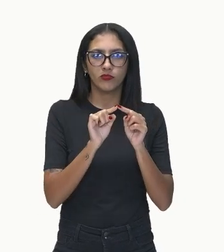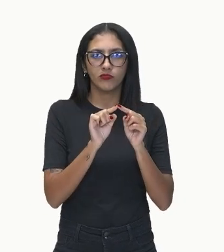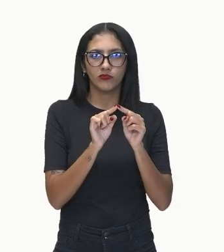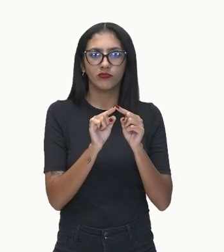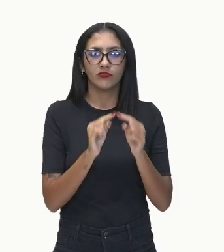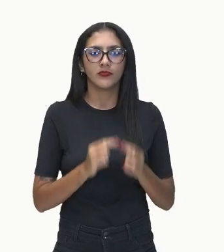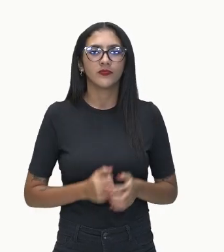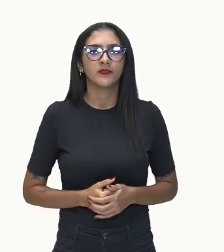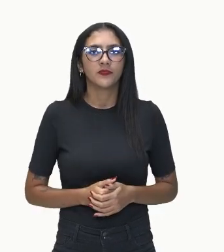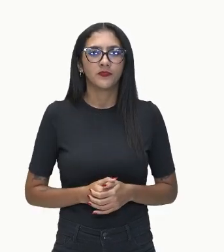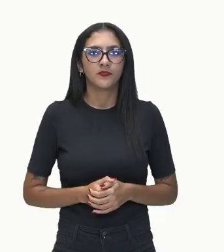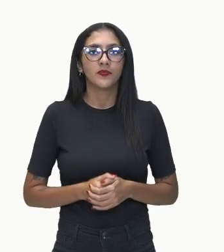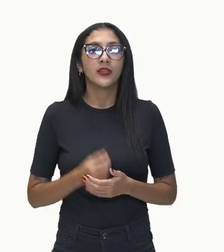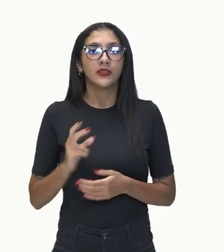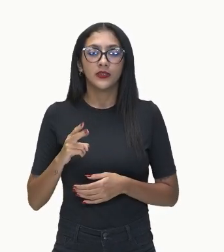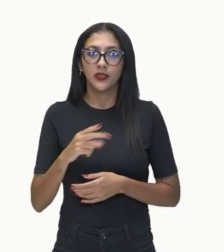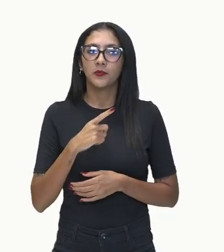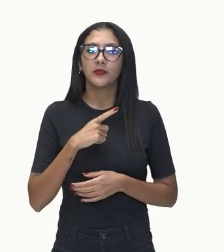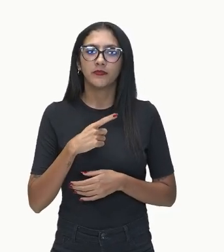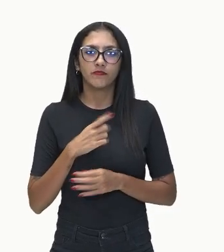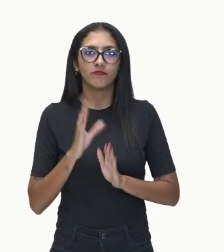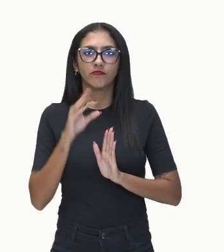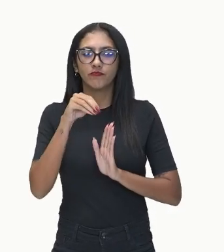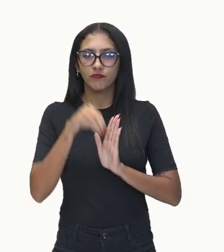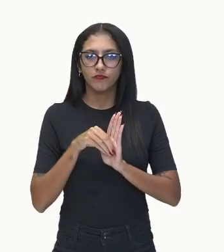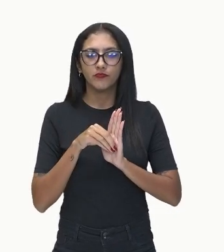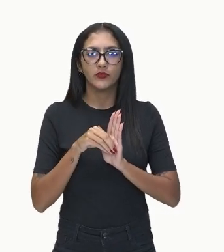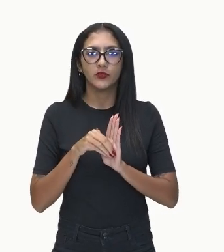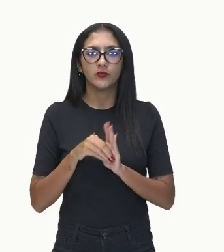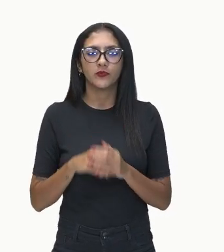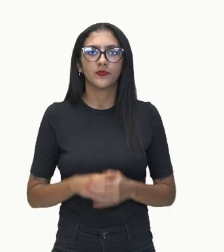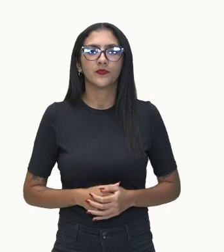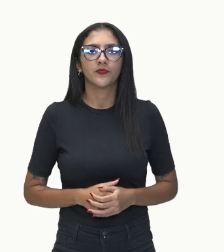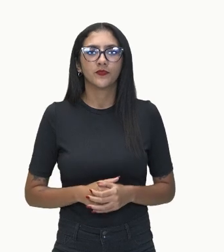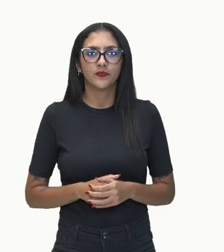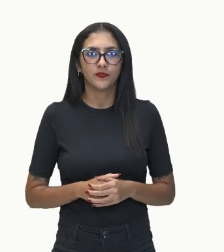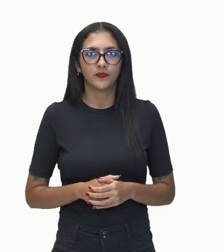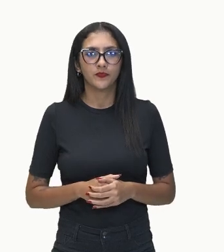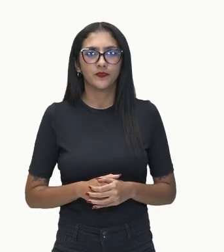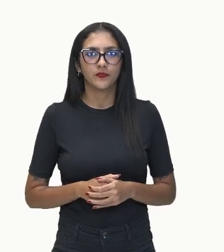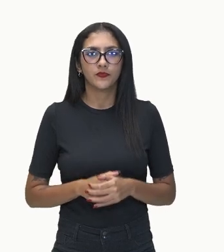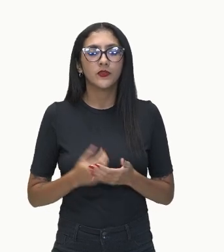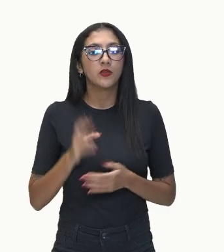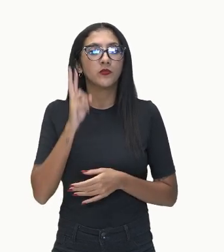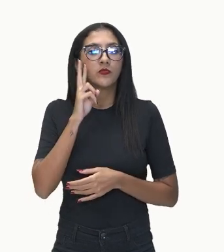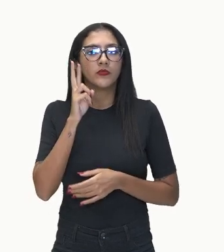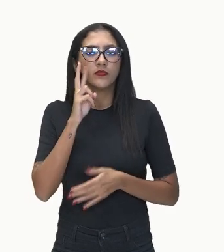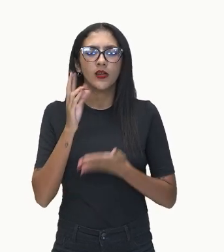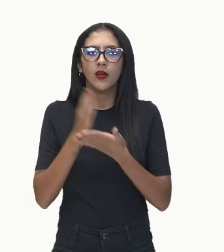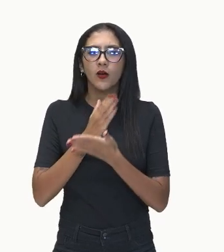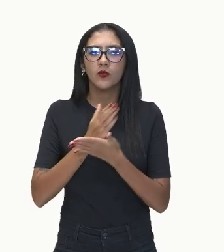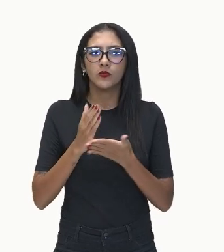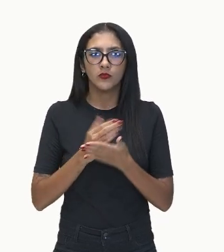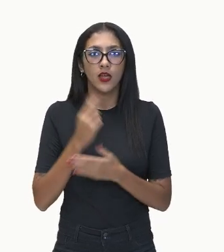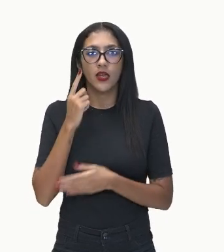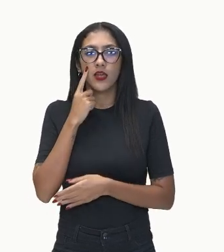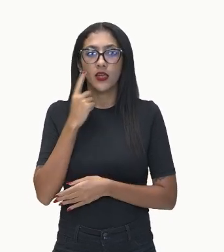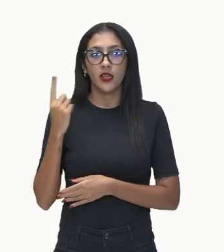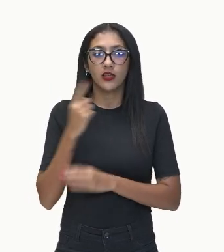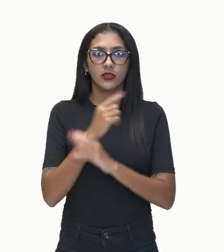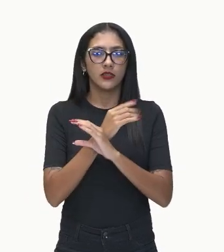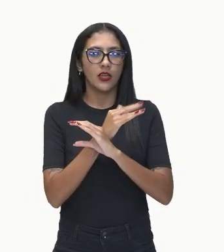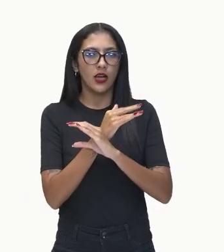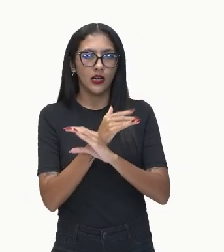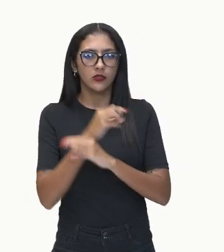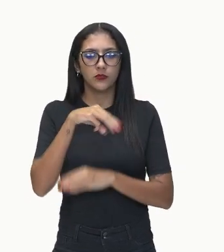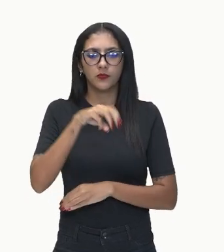Então, observe que sempre vem a palavra ácido na frente. E aí, relembrando aqui alguns ácidos, o ácido metanóico